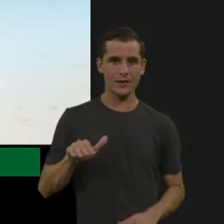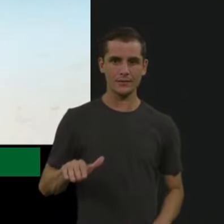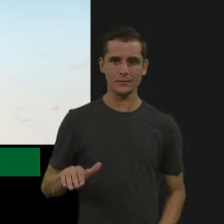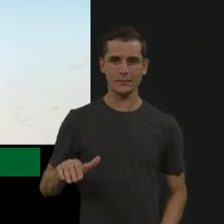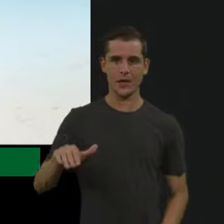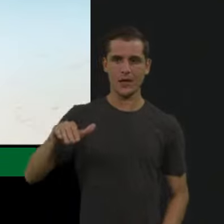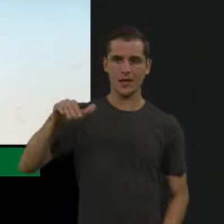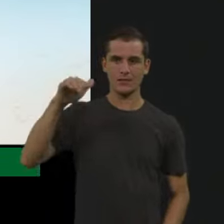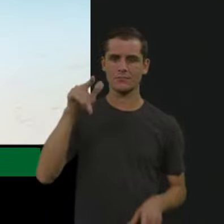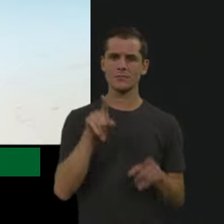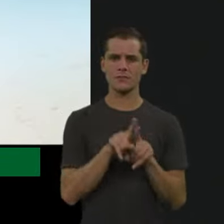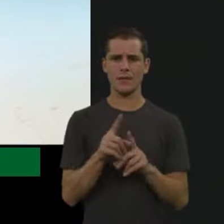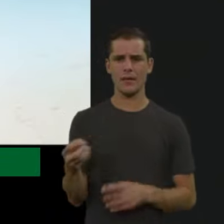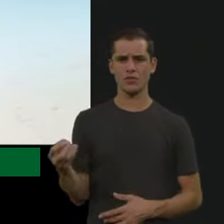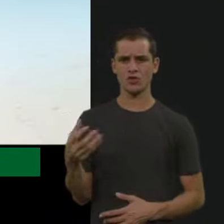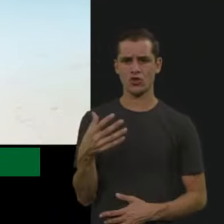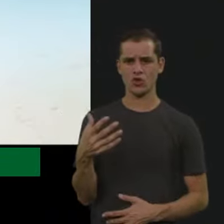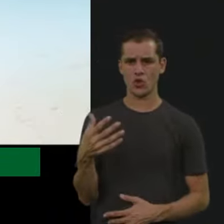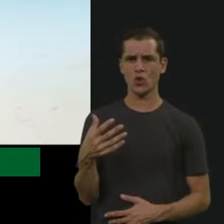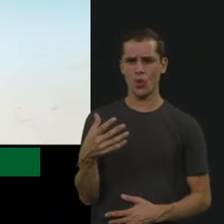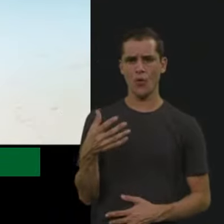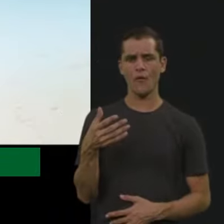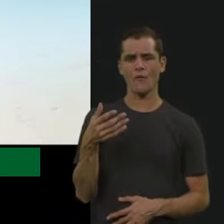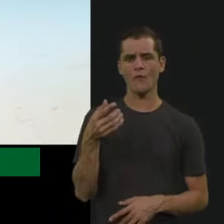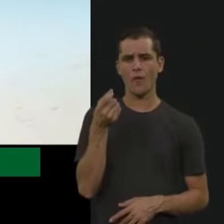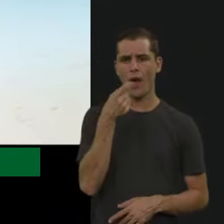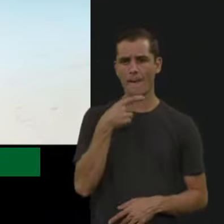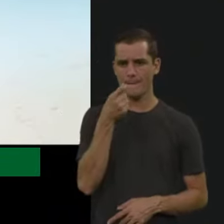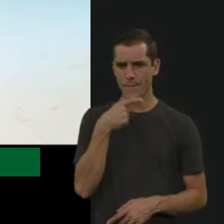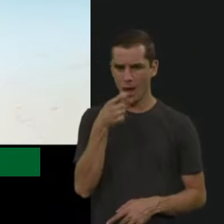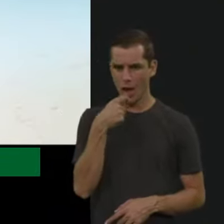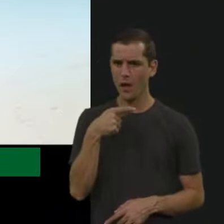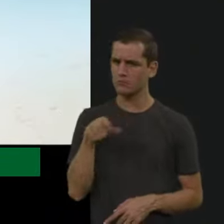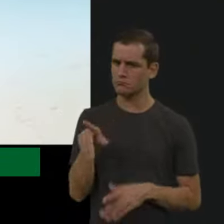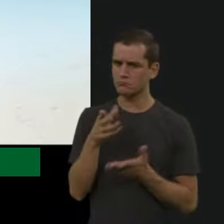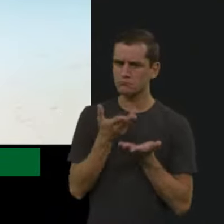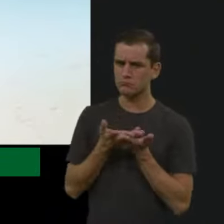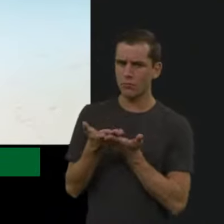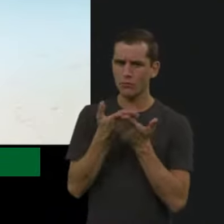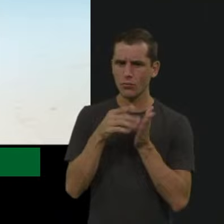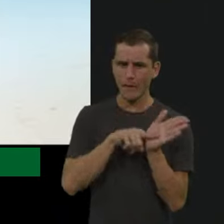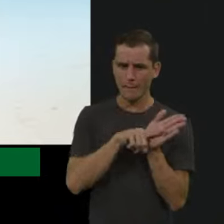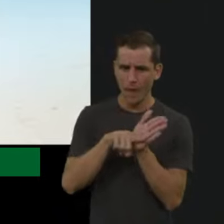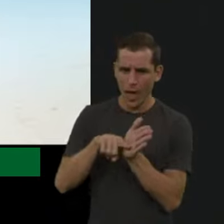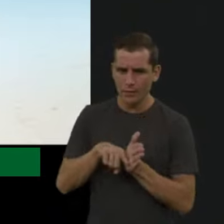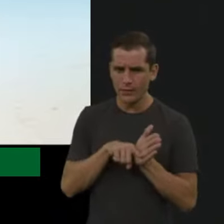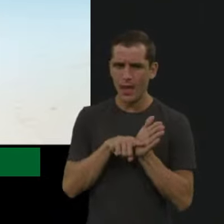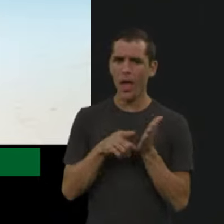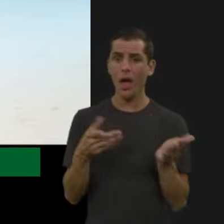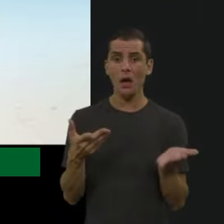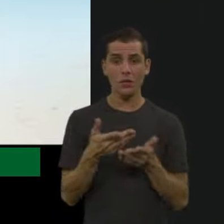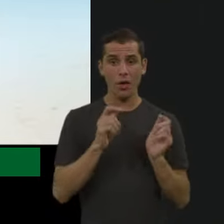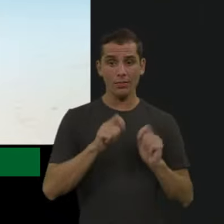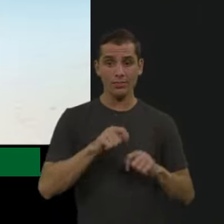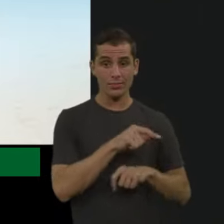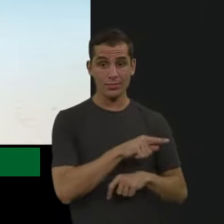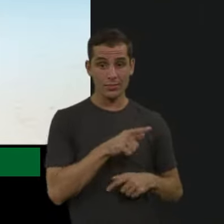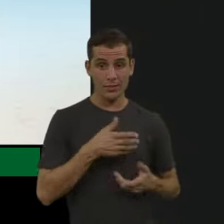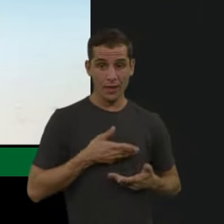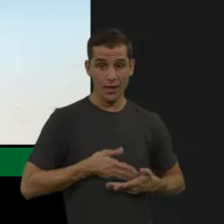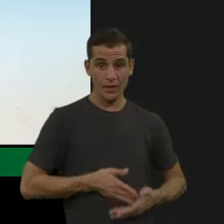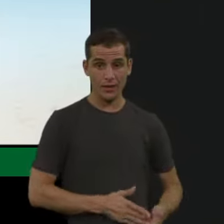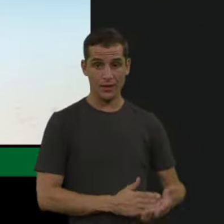drogas novas estão estudadas e, claro, agora já para a gente iniciar logo após o nascimento, não esperar